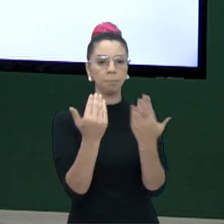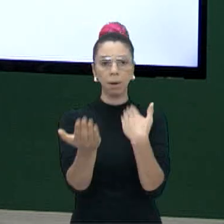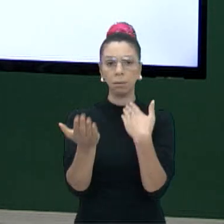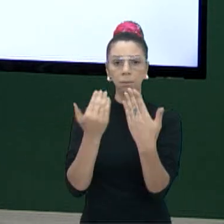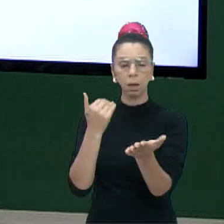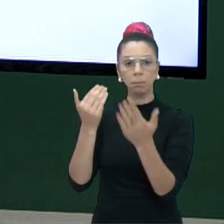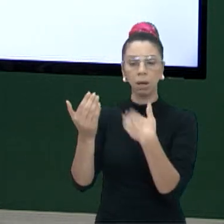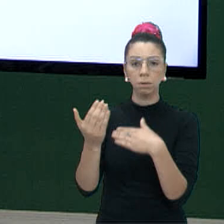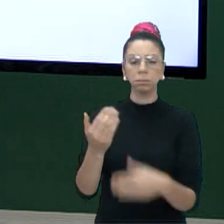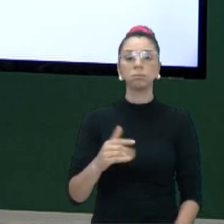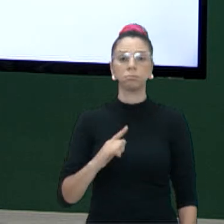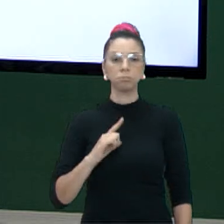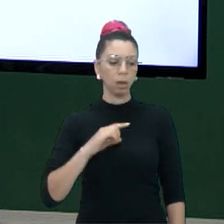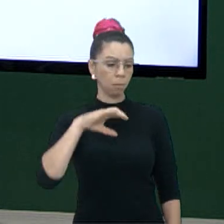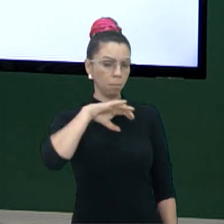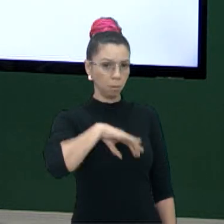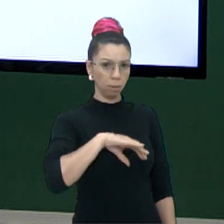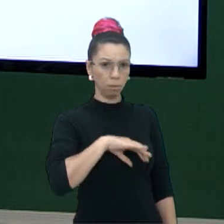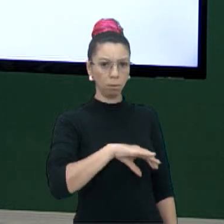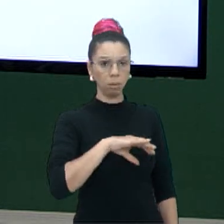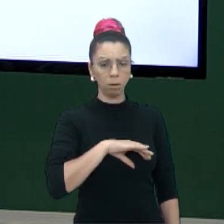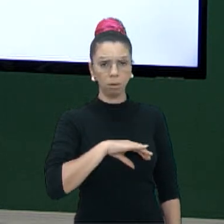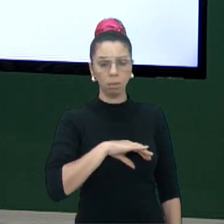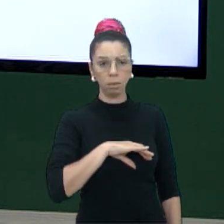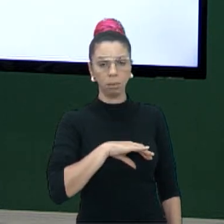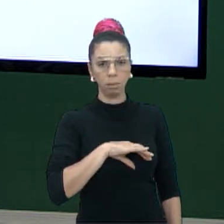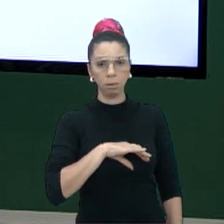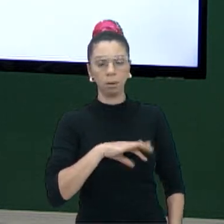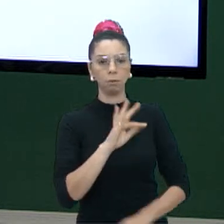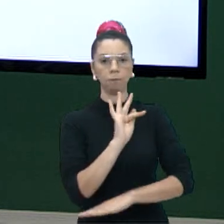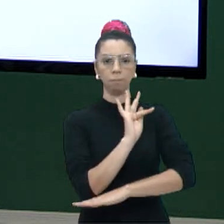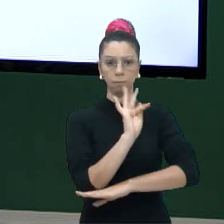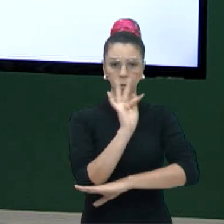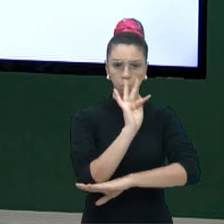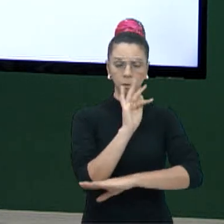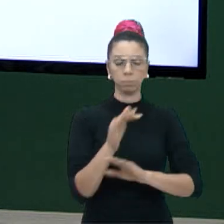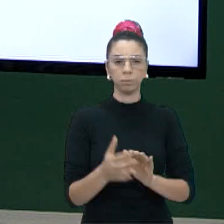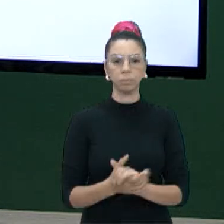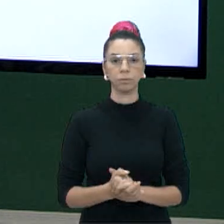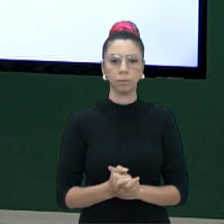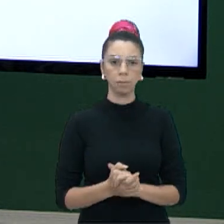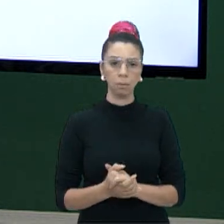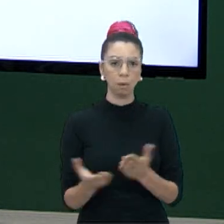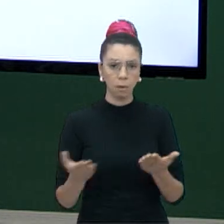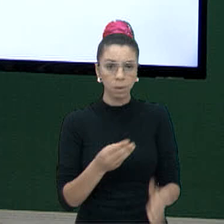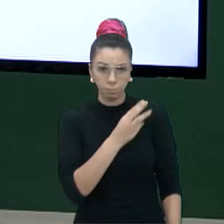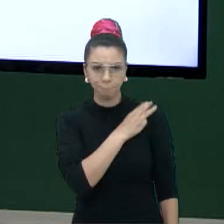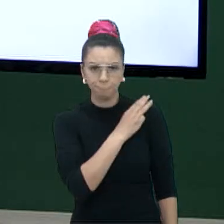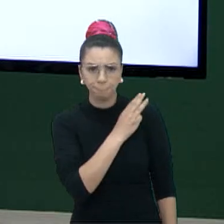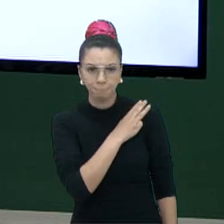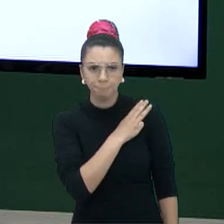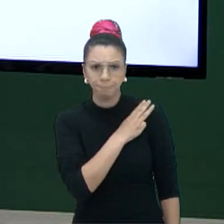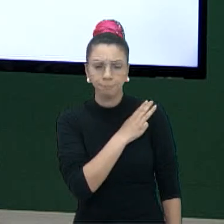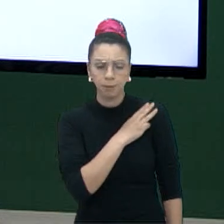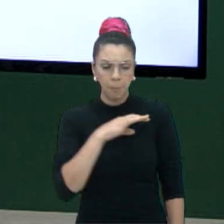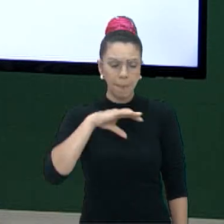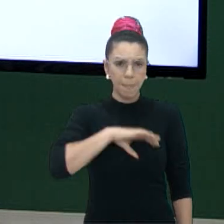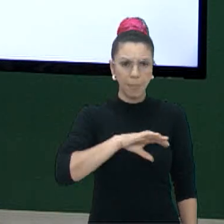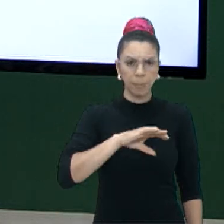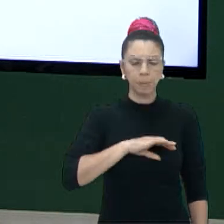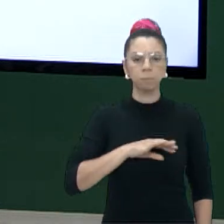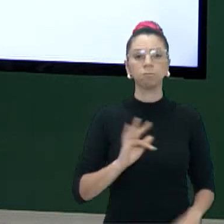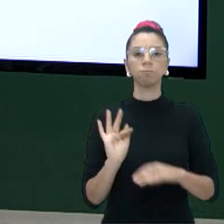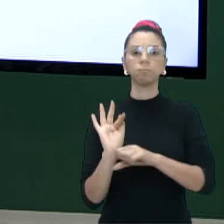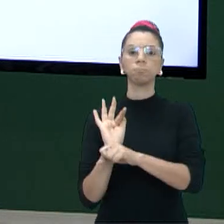um português padrão, que é o que é ensinado na escola, português formal, principalmente agora, aí, terceirão, aquele português norma